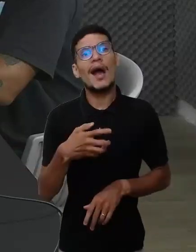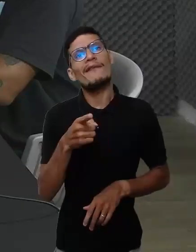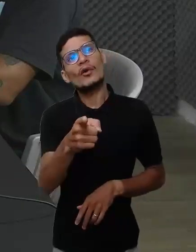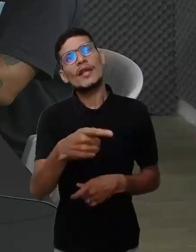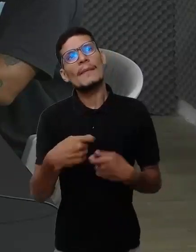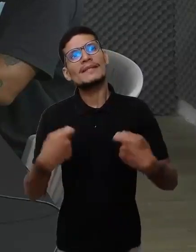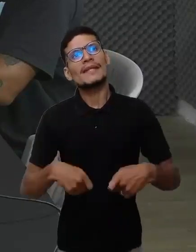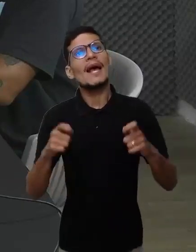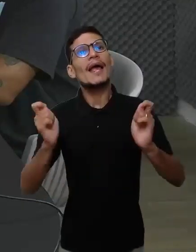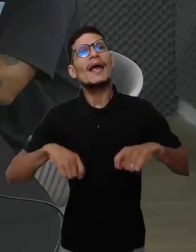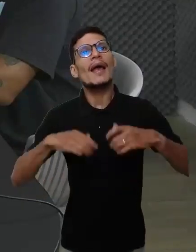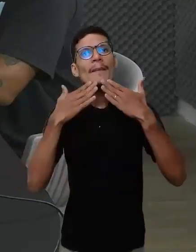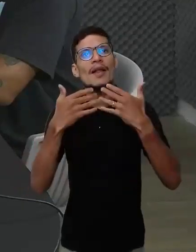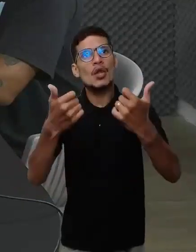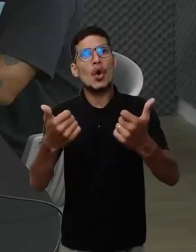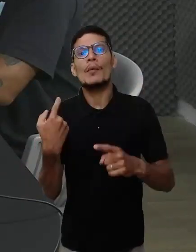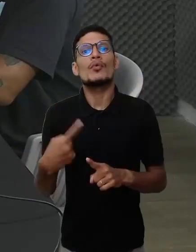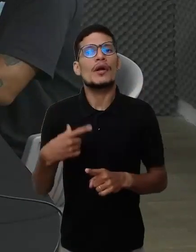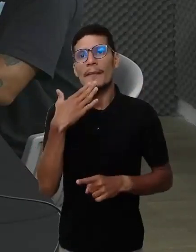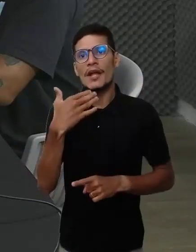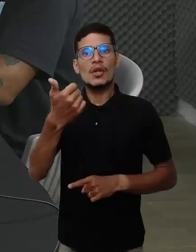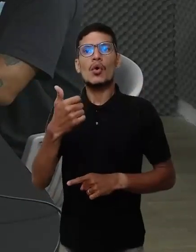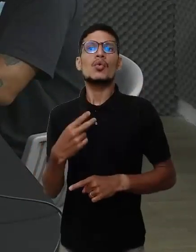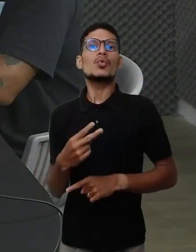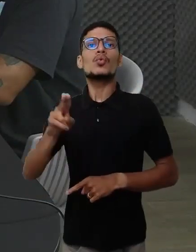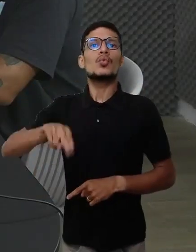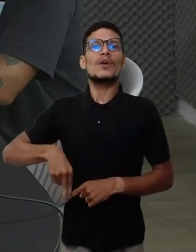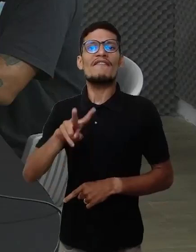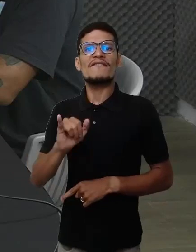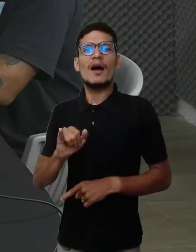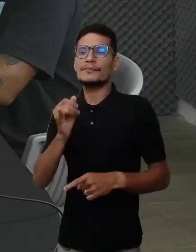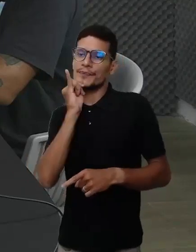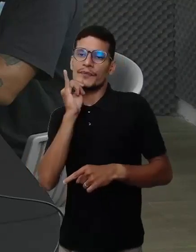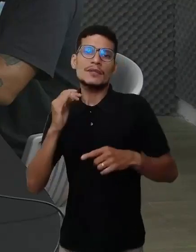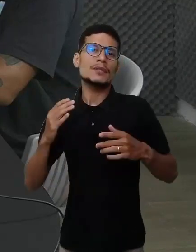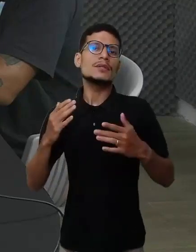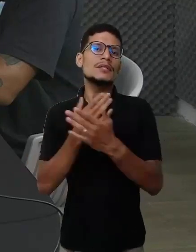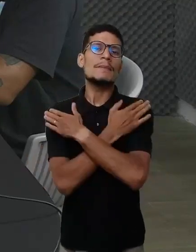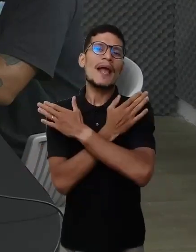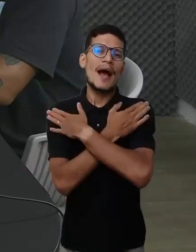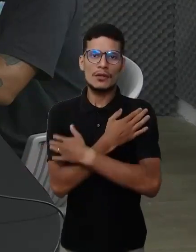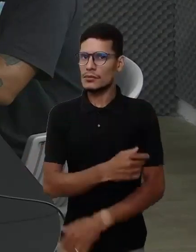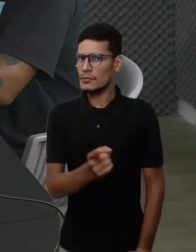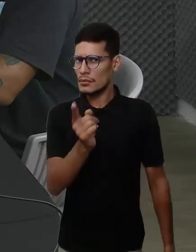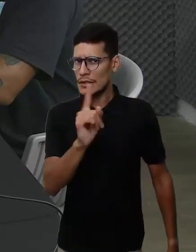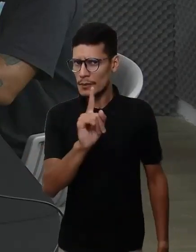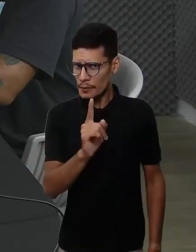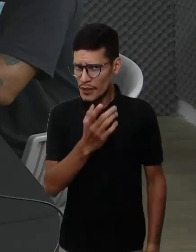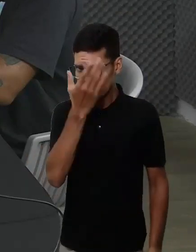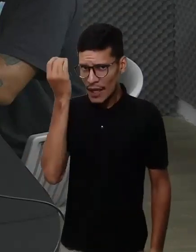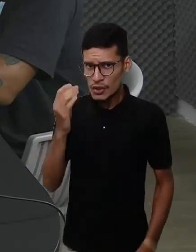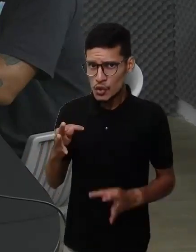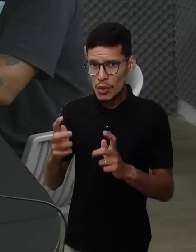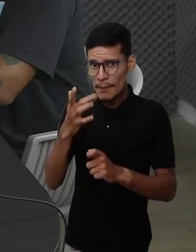ser o melhor, porque os melhores nunca estarão desempregados. Mas se esquece que nem todo mundo pode ser o melhor.